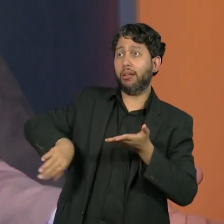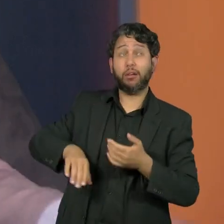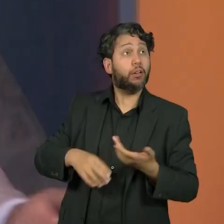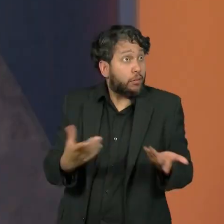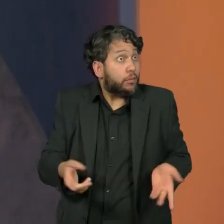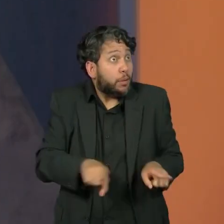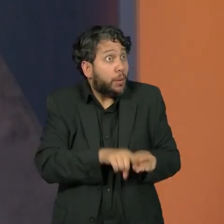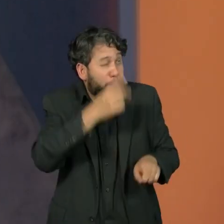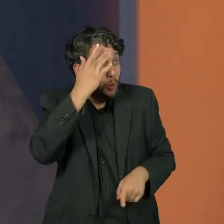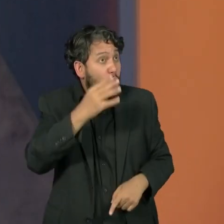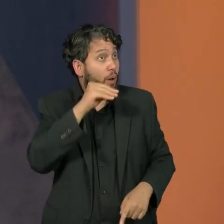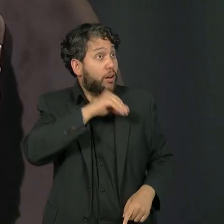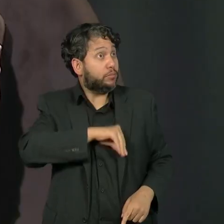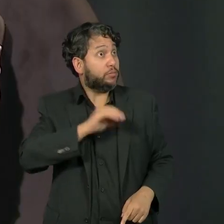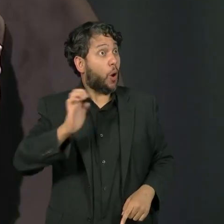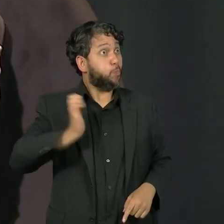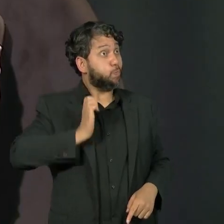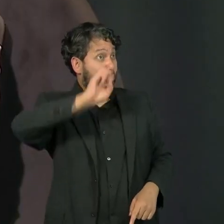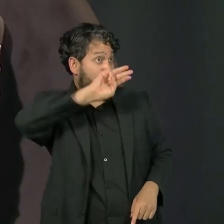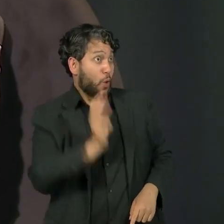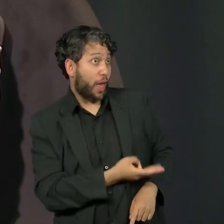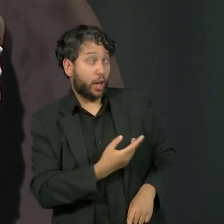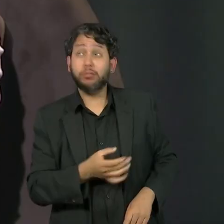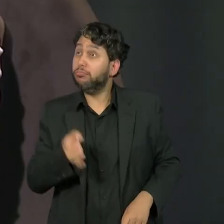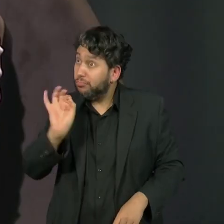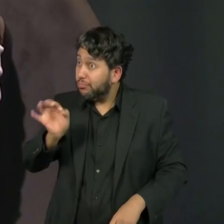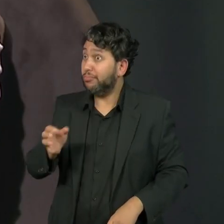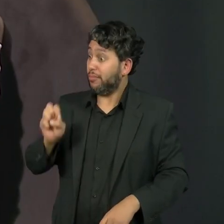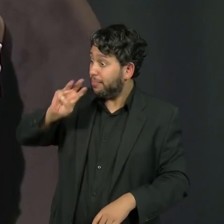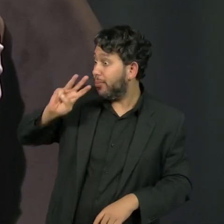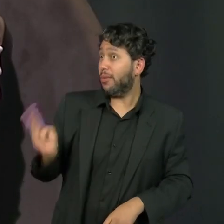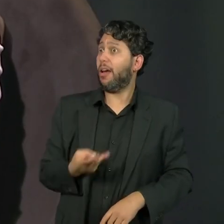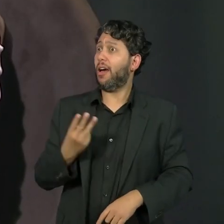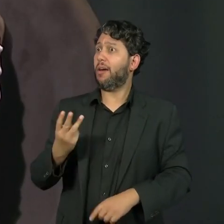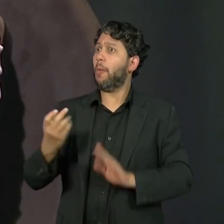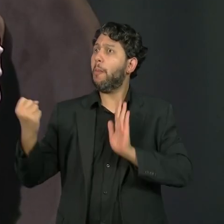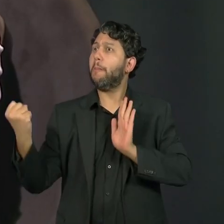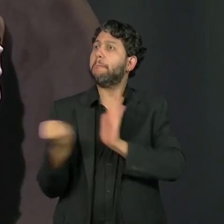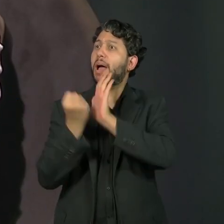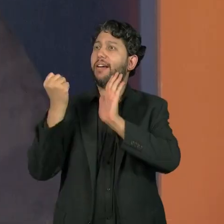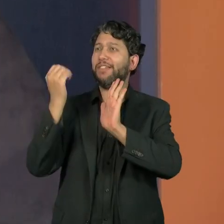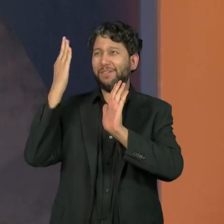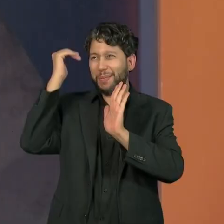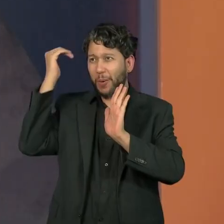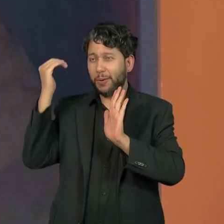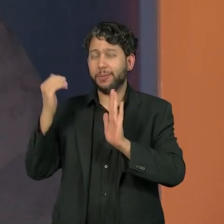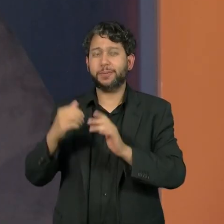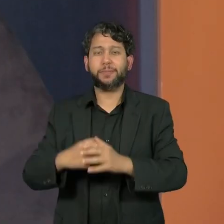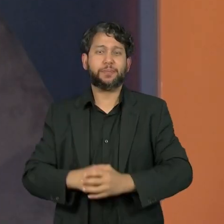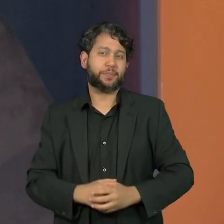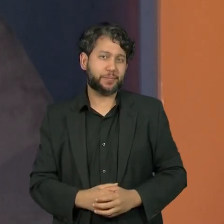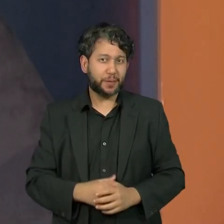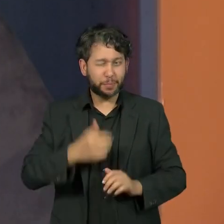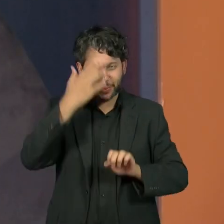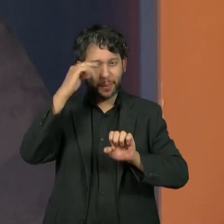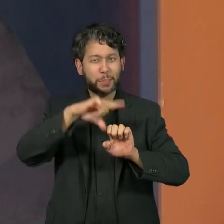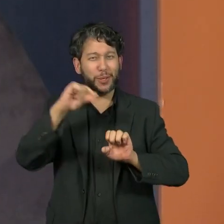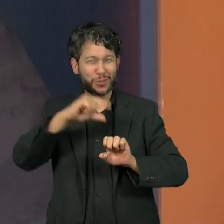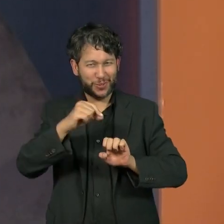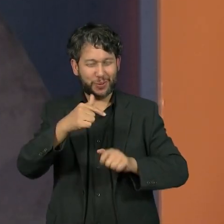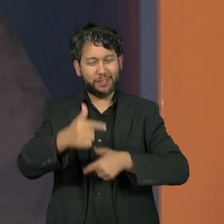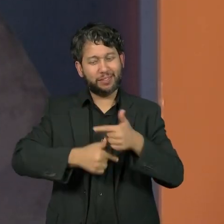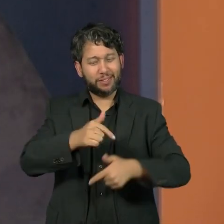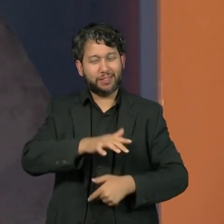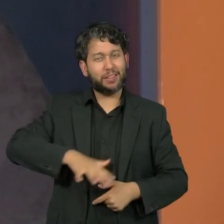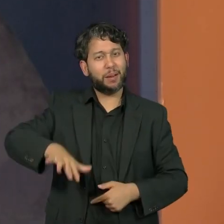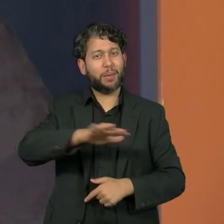Dos milionários, então é um lugar de conexão com grandes marcas que querem falar com o Brasil real. Empreendedores negros do mercado